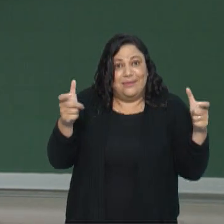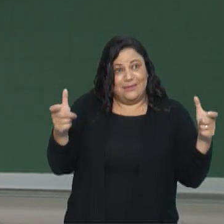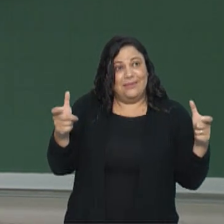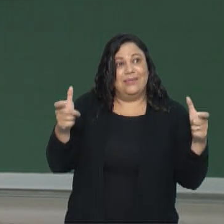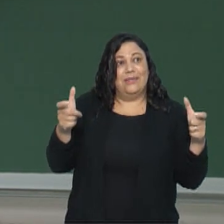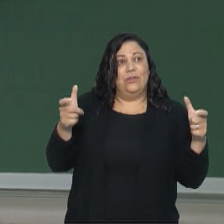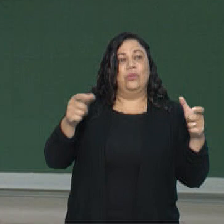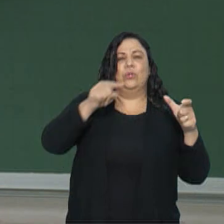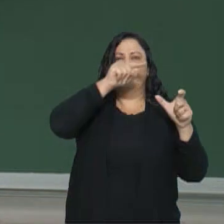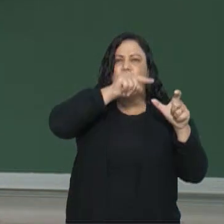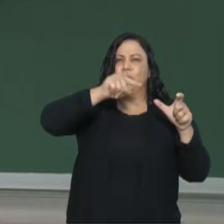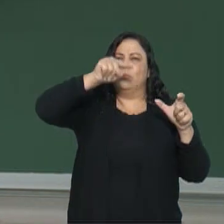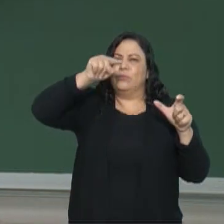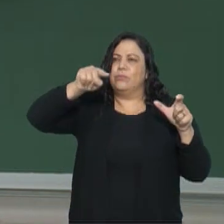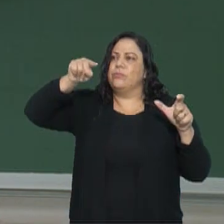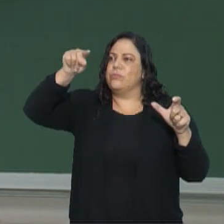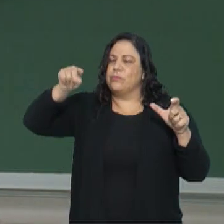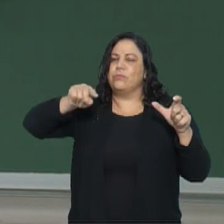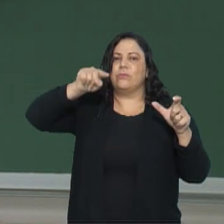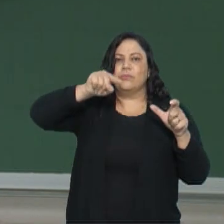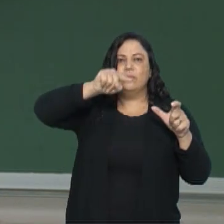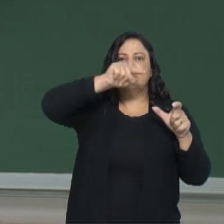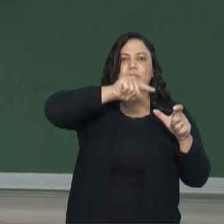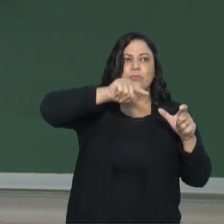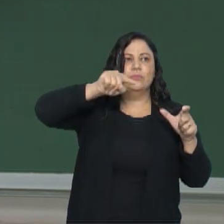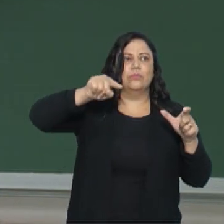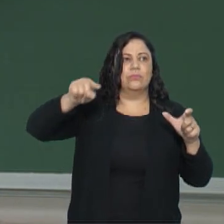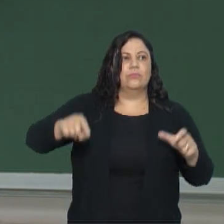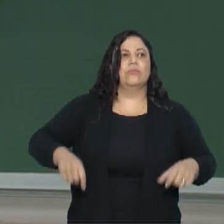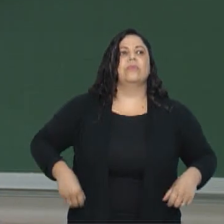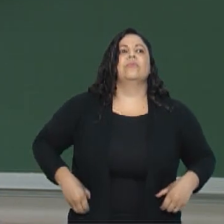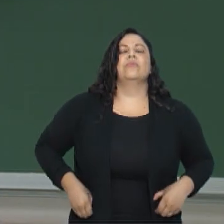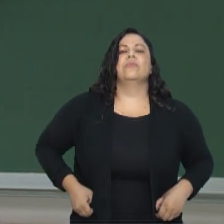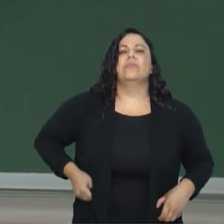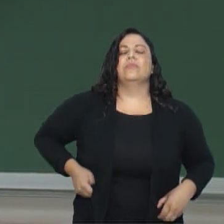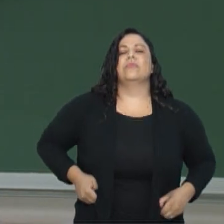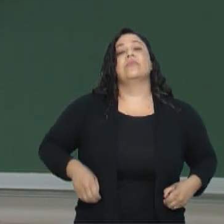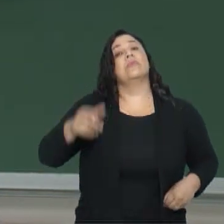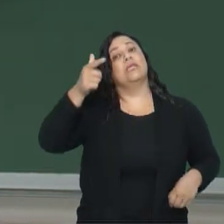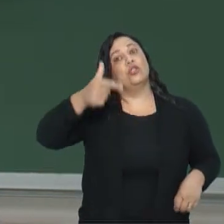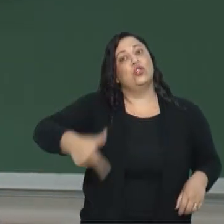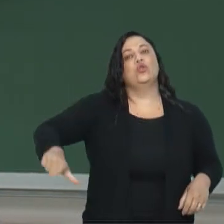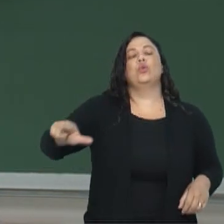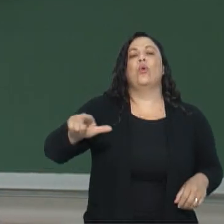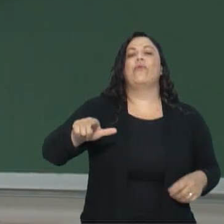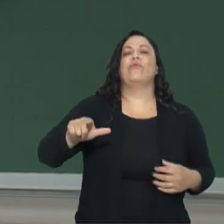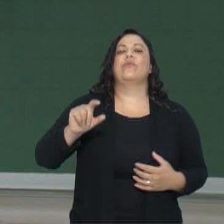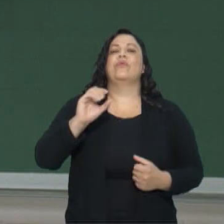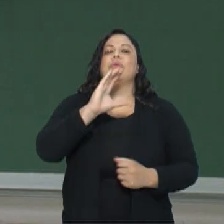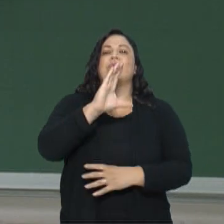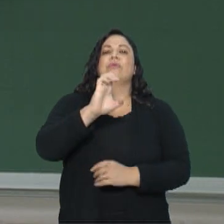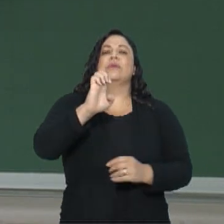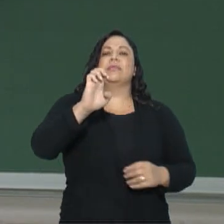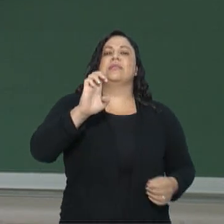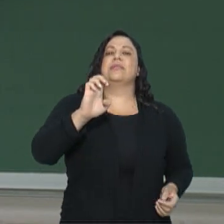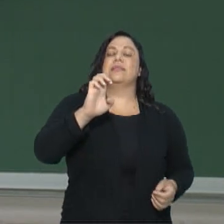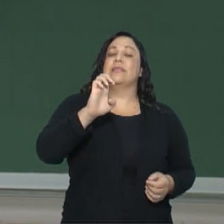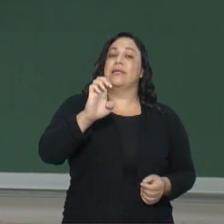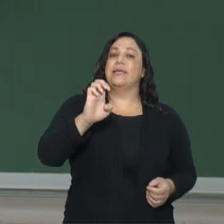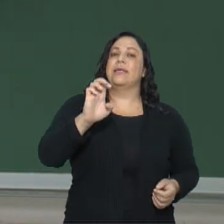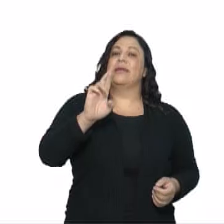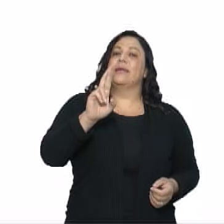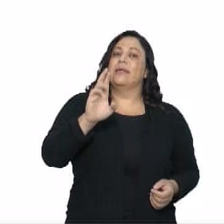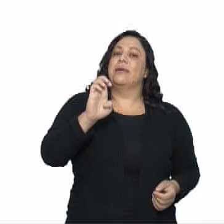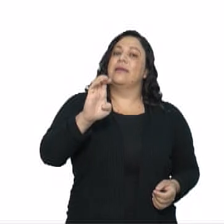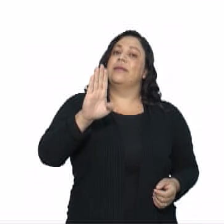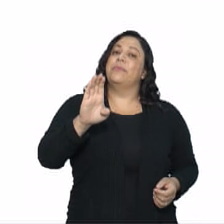dessas voltinhas que formam ele. Aqui, novamente, eu mostro o conjunto, né? Então, agora eu estou falando